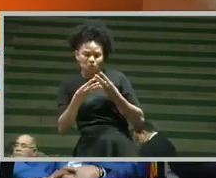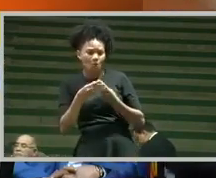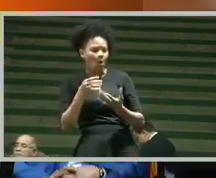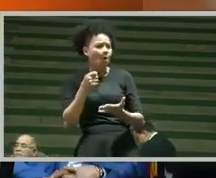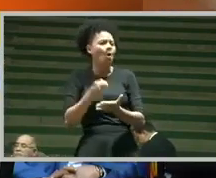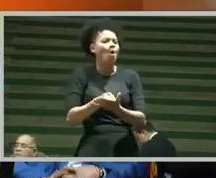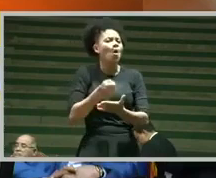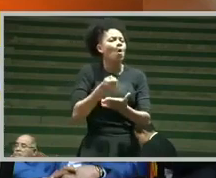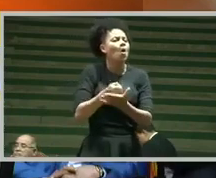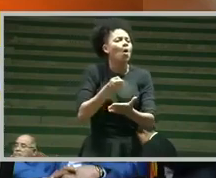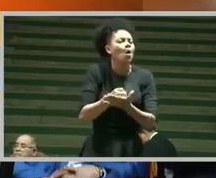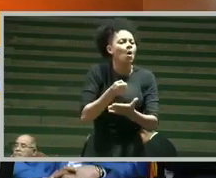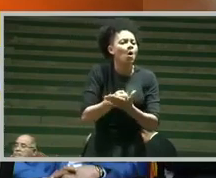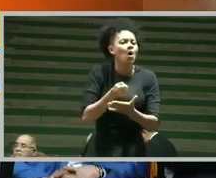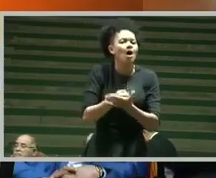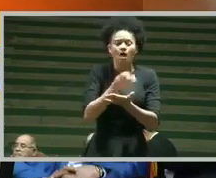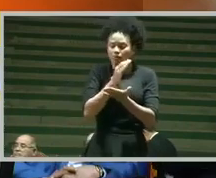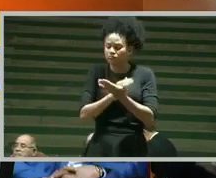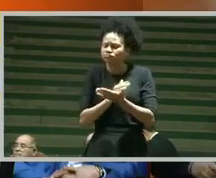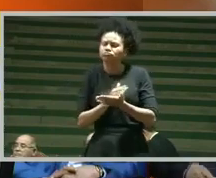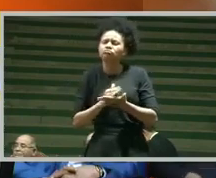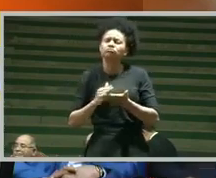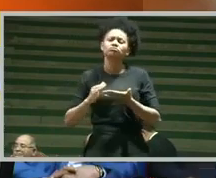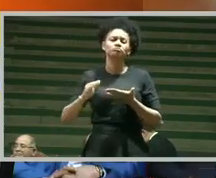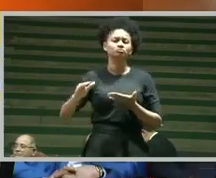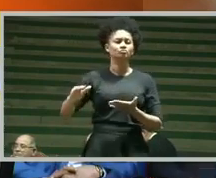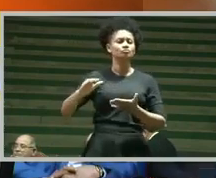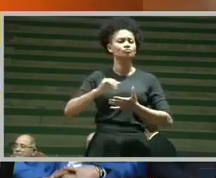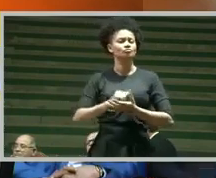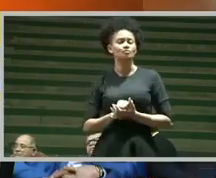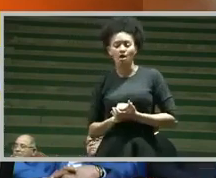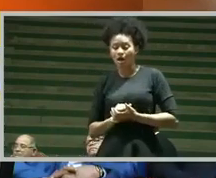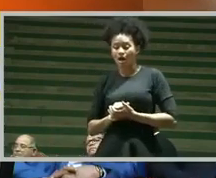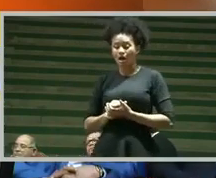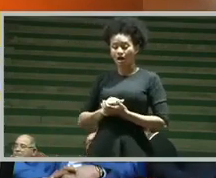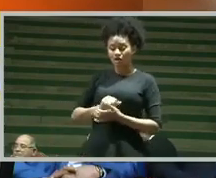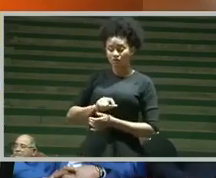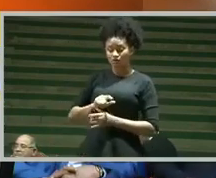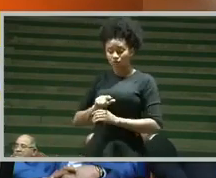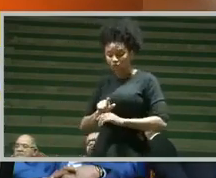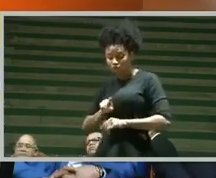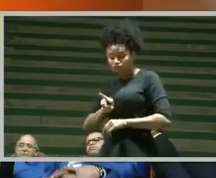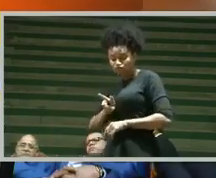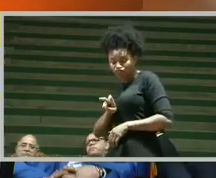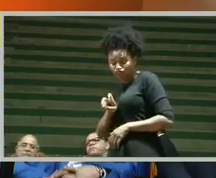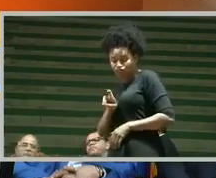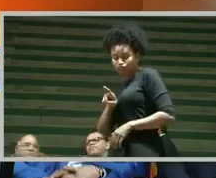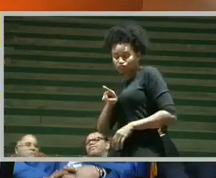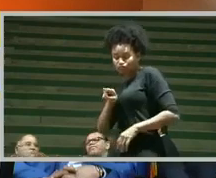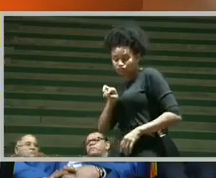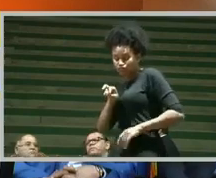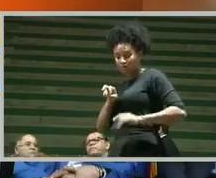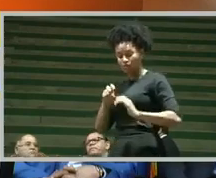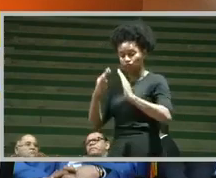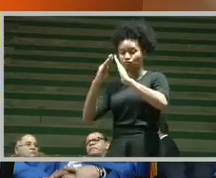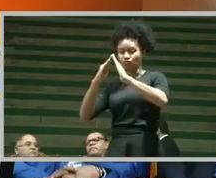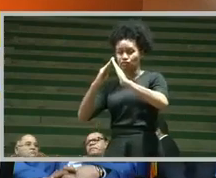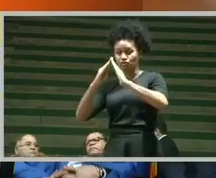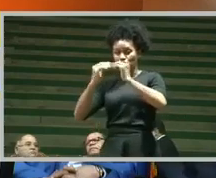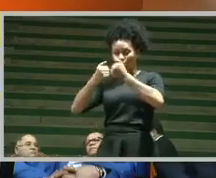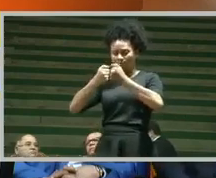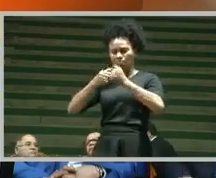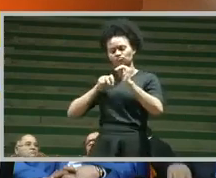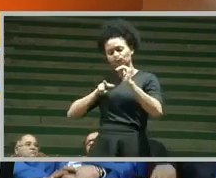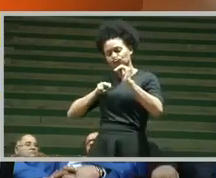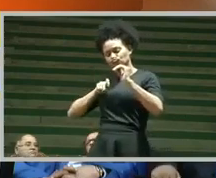obrigatoriamente, quando começavam a subir os degraus do templo,